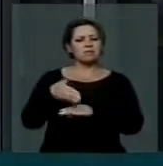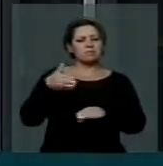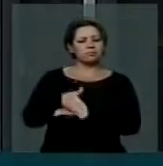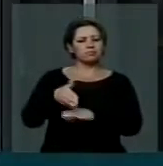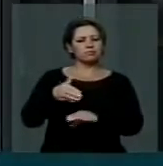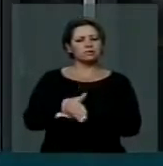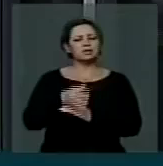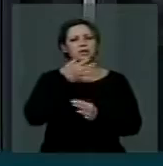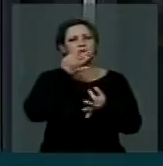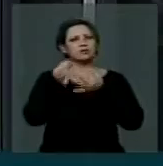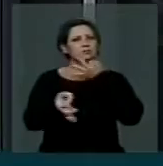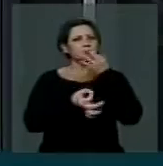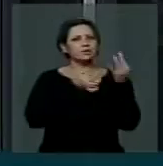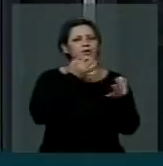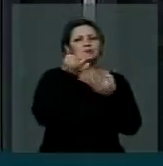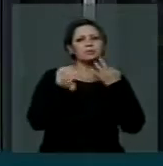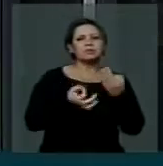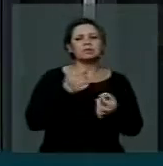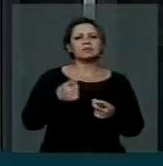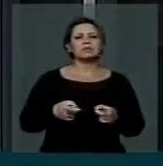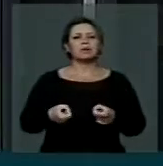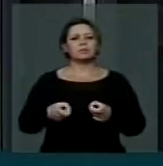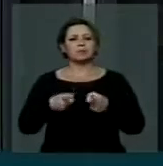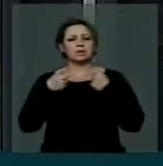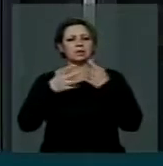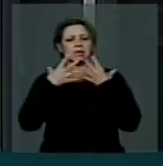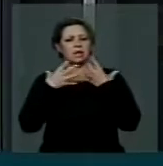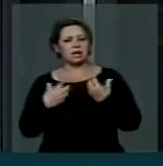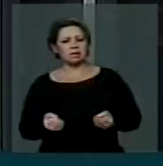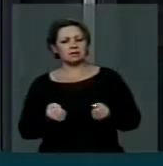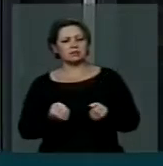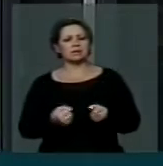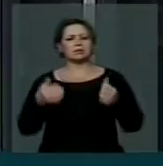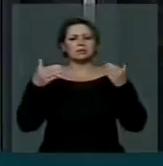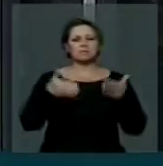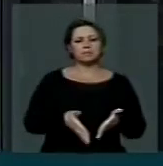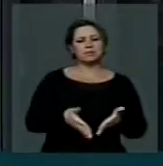ou conspiração para a guerra, autorizar, permitir ou